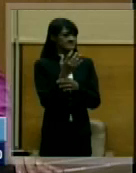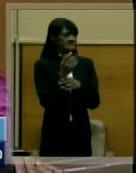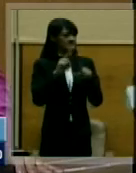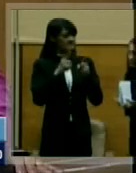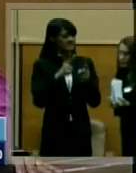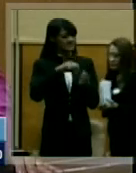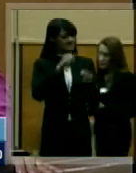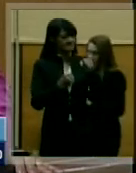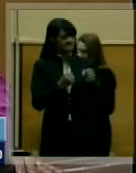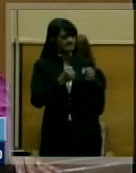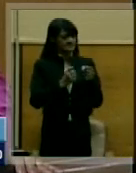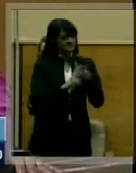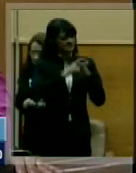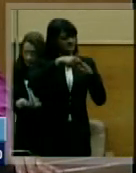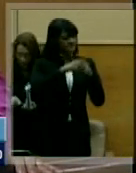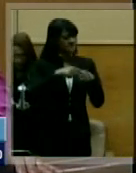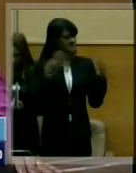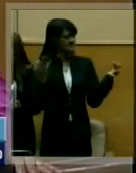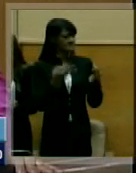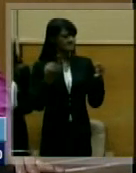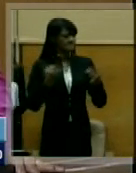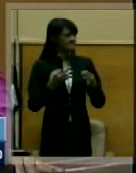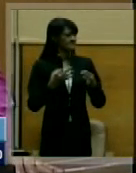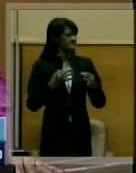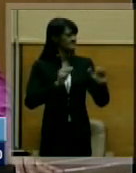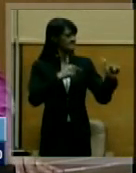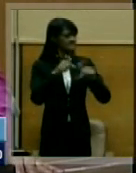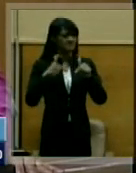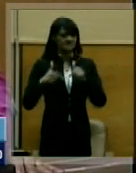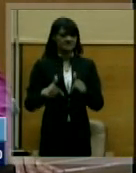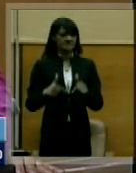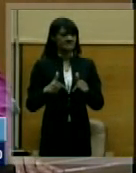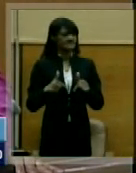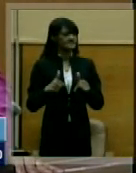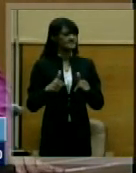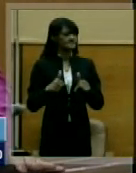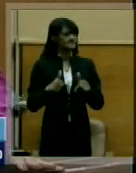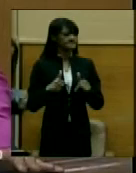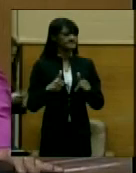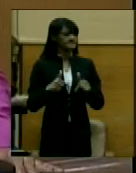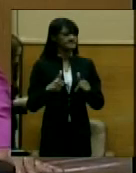automóvel, fazendo suas exigências, suas existências